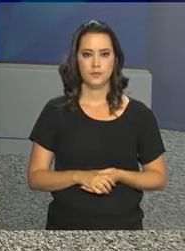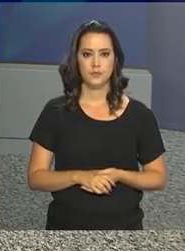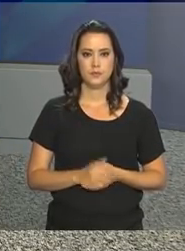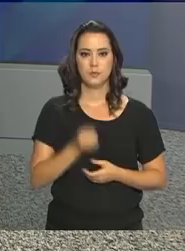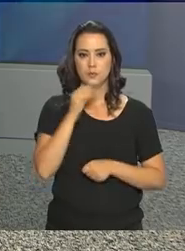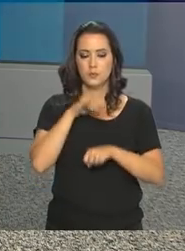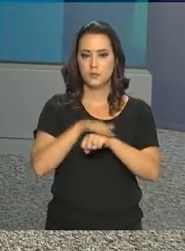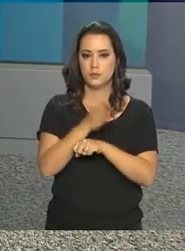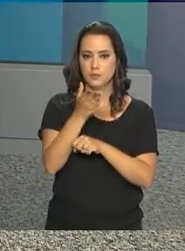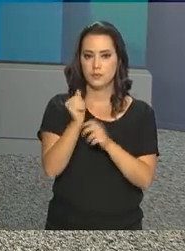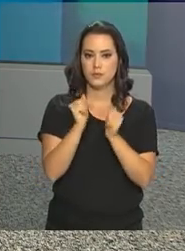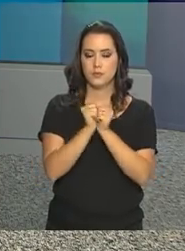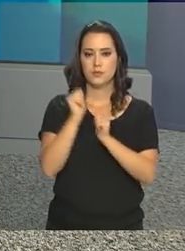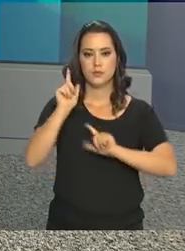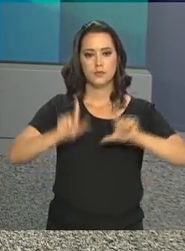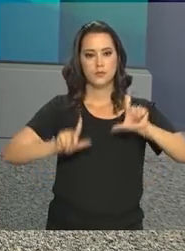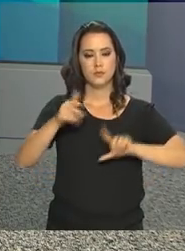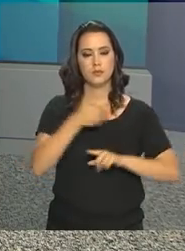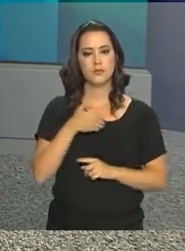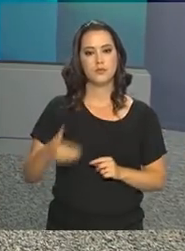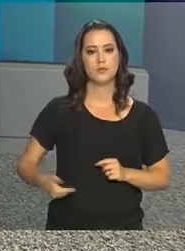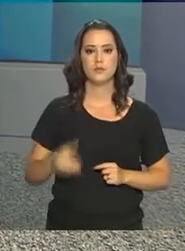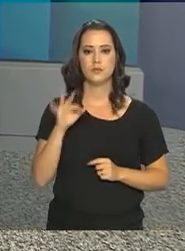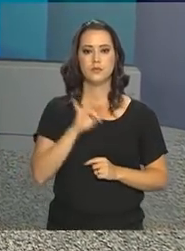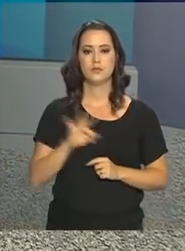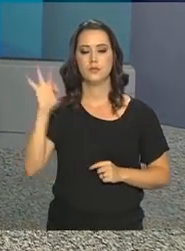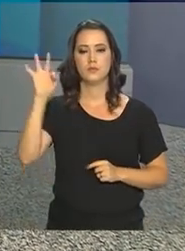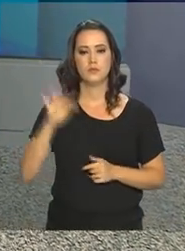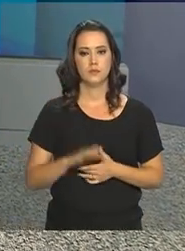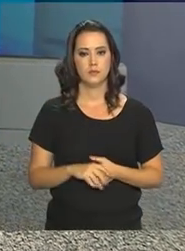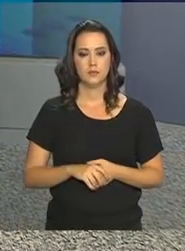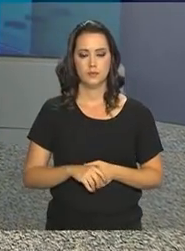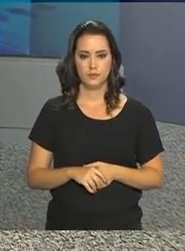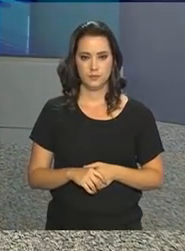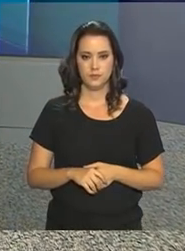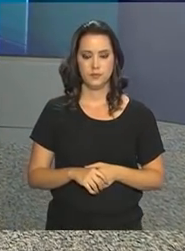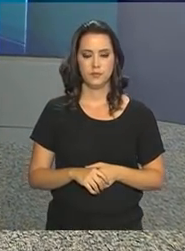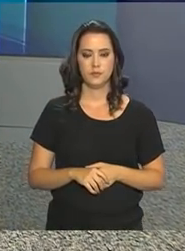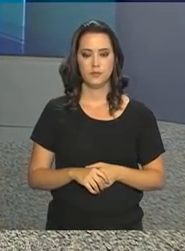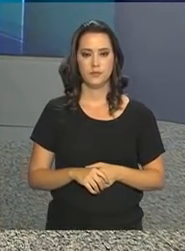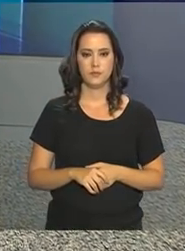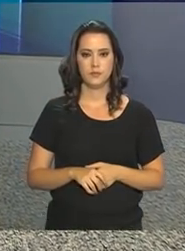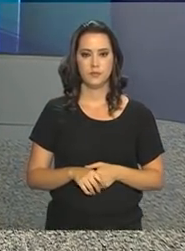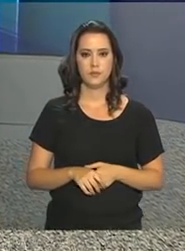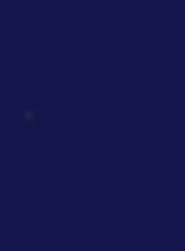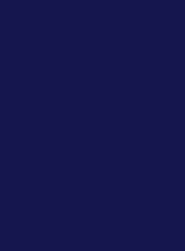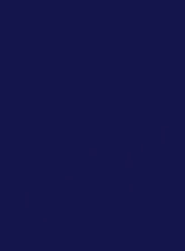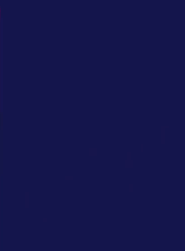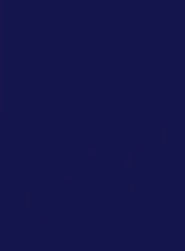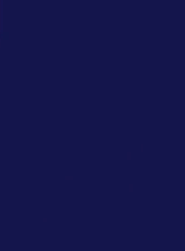61 998 67 87 87. Uma boa noite para você e continue com a gente aqui na NBR, a TV do Governo Federal.